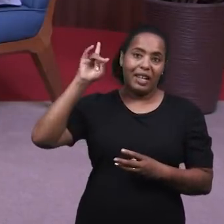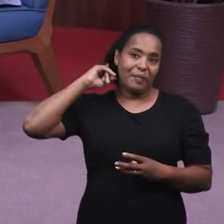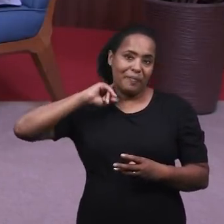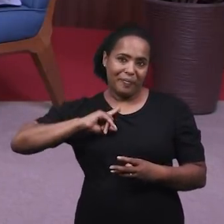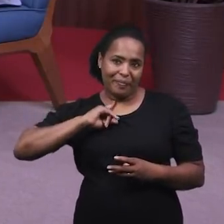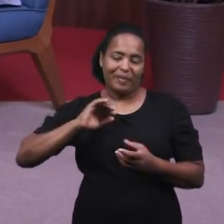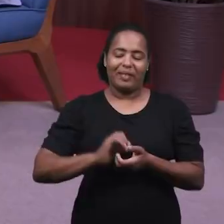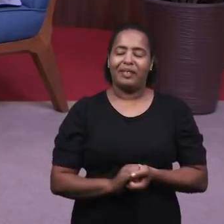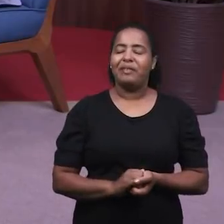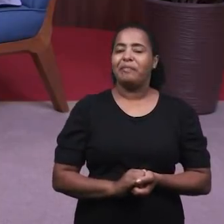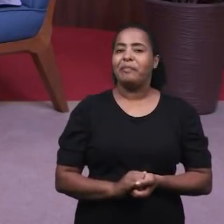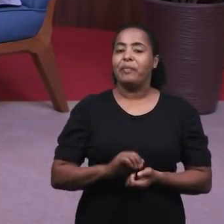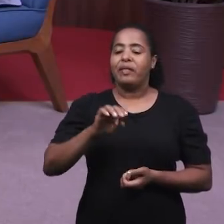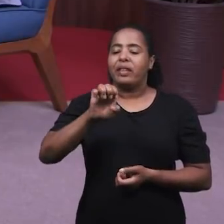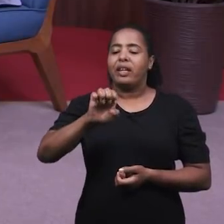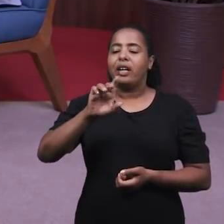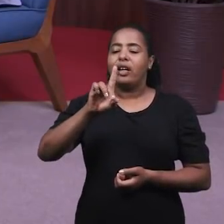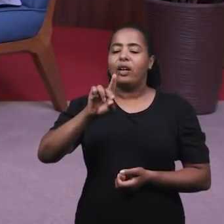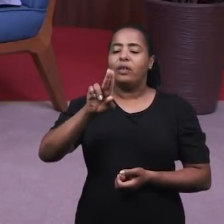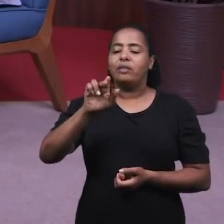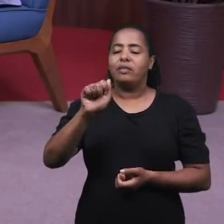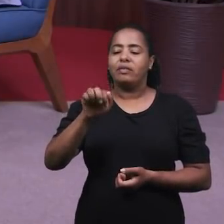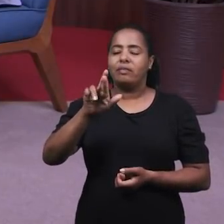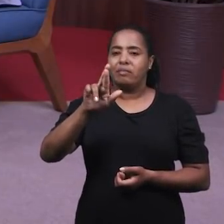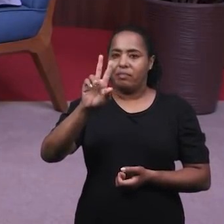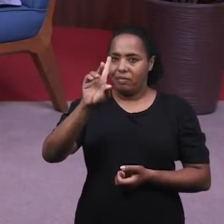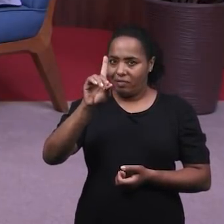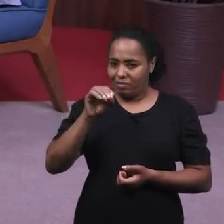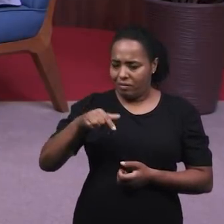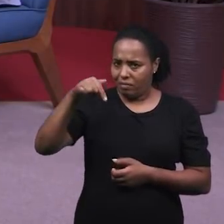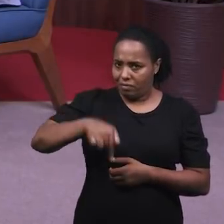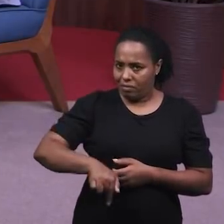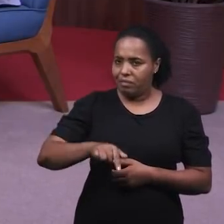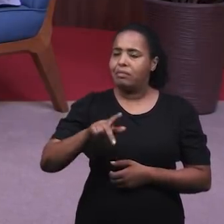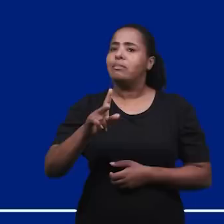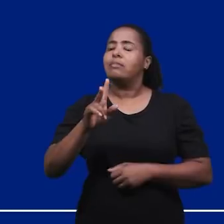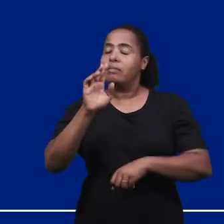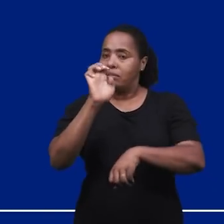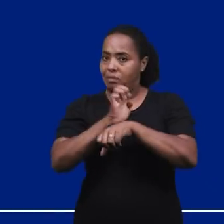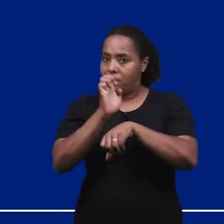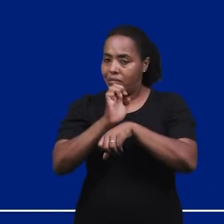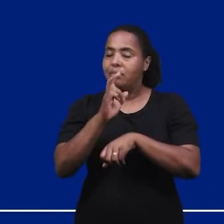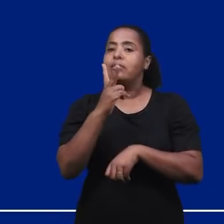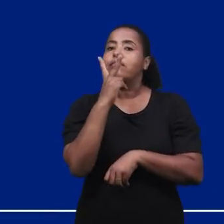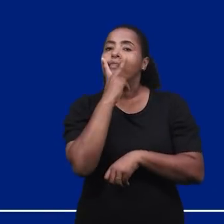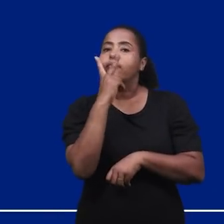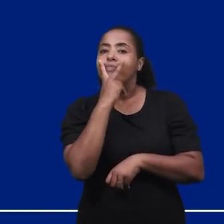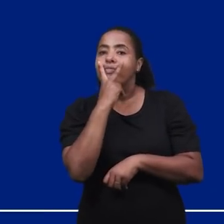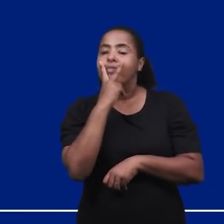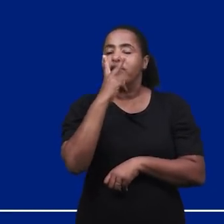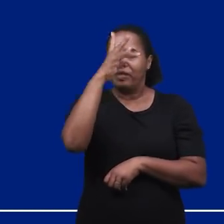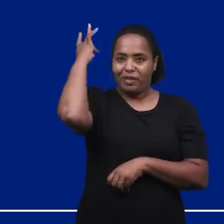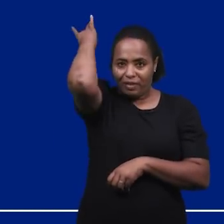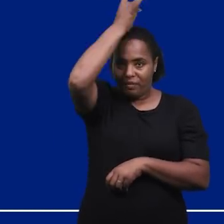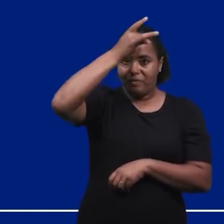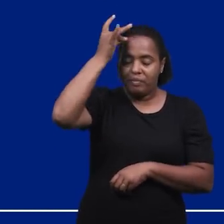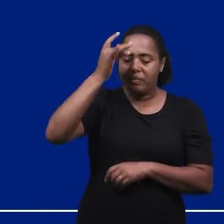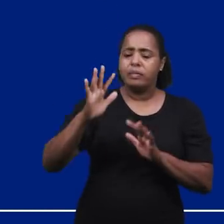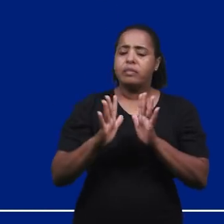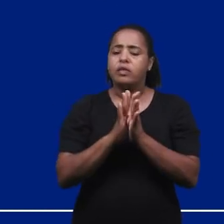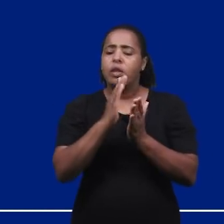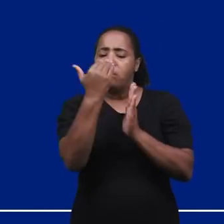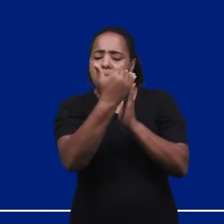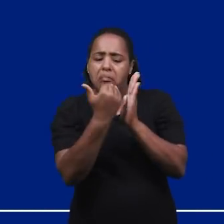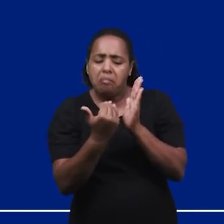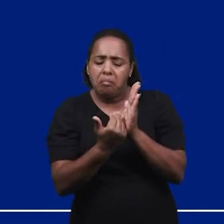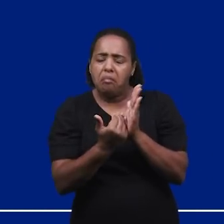também a participação de Eduardo Gomes Sena. Ele é daqui de Vitória do Espírito Santo. Ele diz o seguinte: o programa tem sido uma fonte de alimento